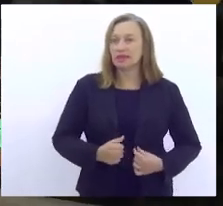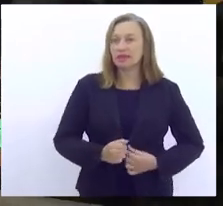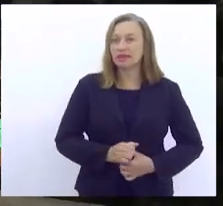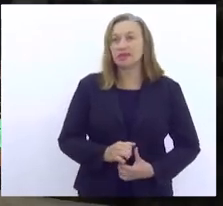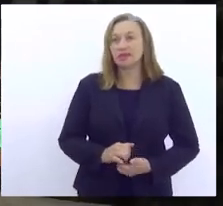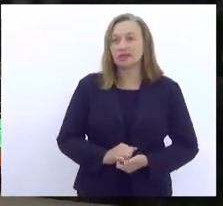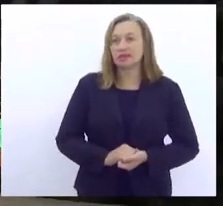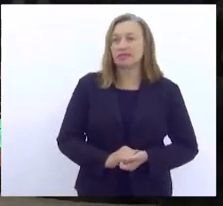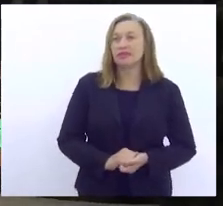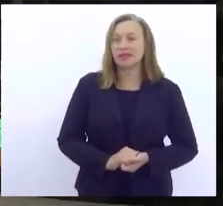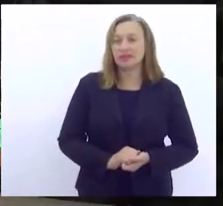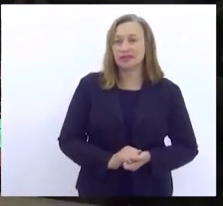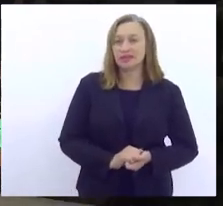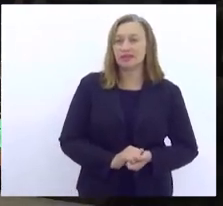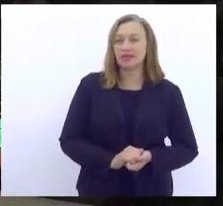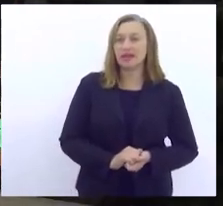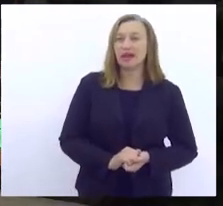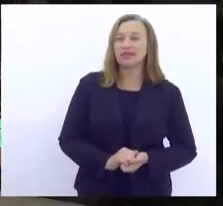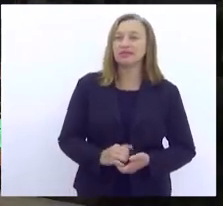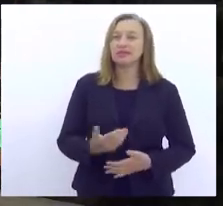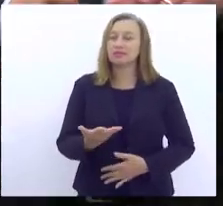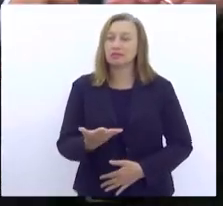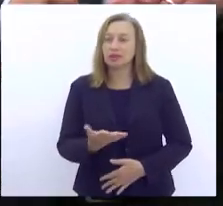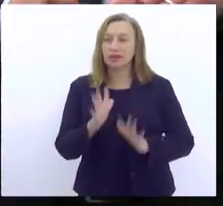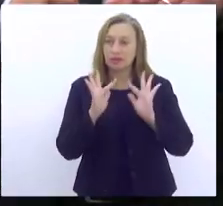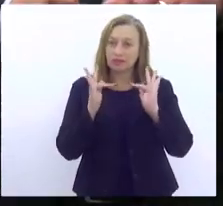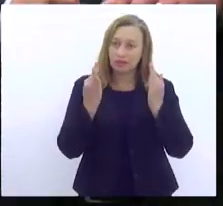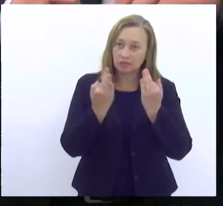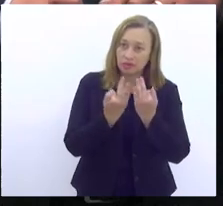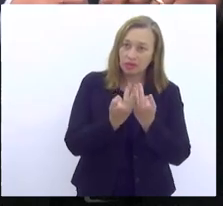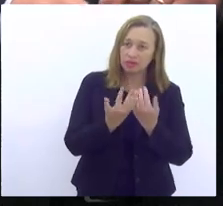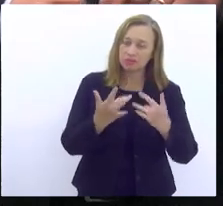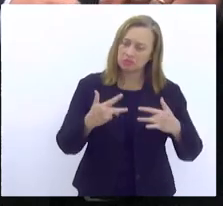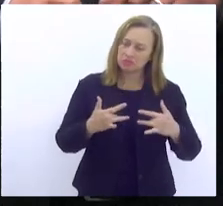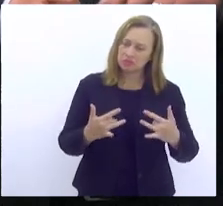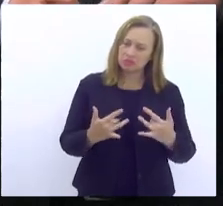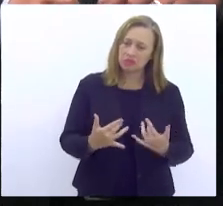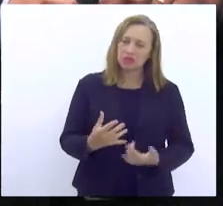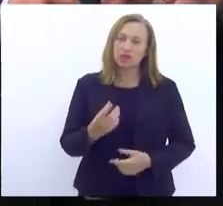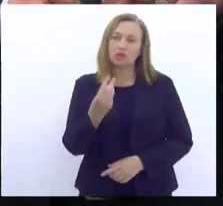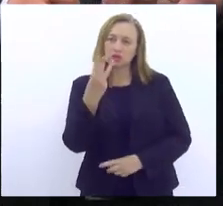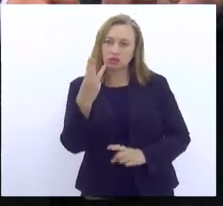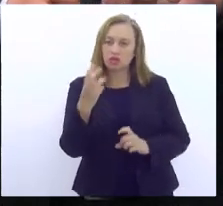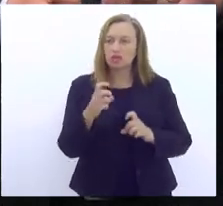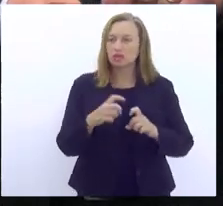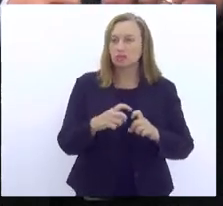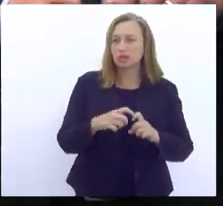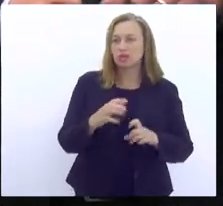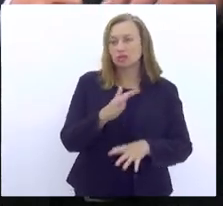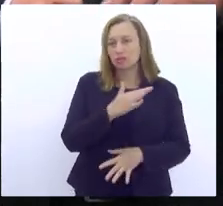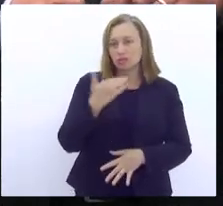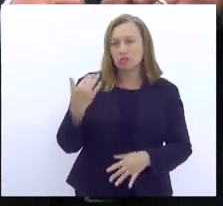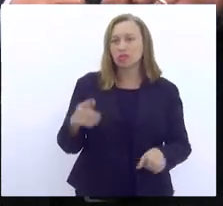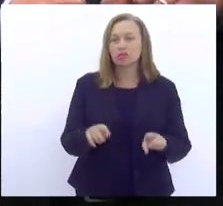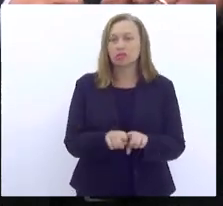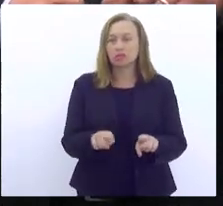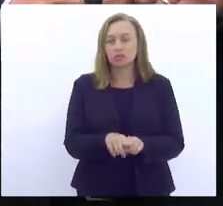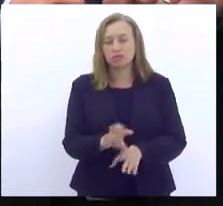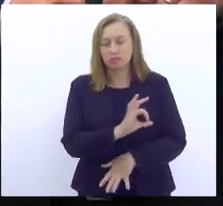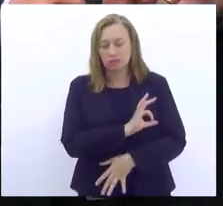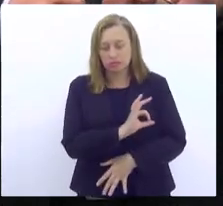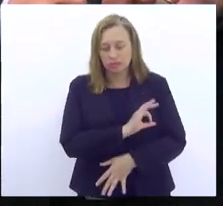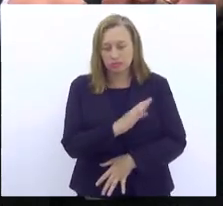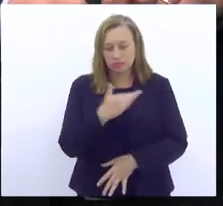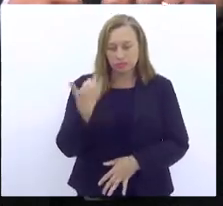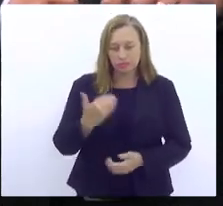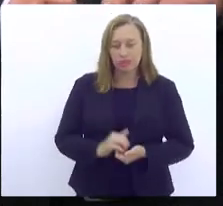meus sentimentos aos familiares dos três médicos e dos policiais que foram executados. Nós sabemos